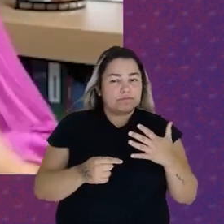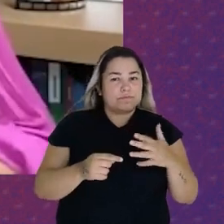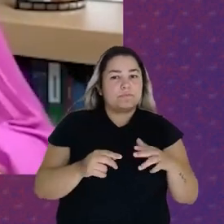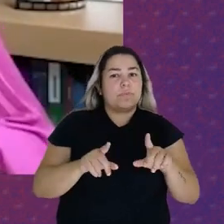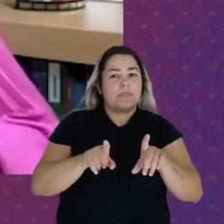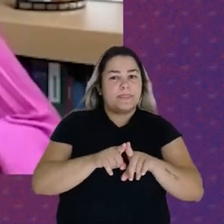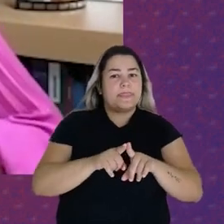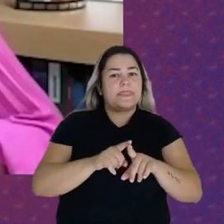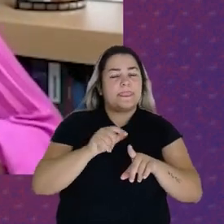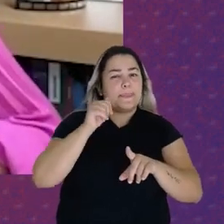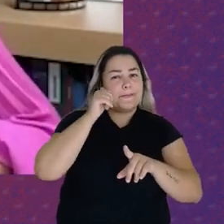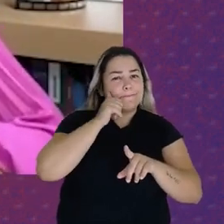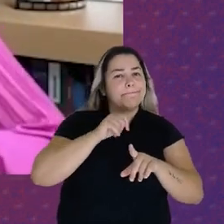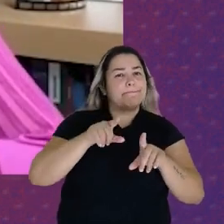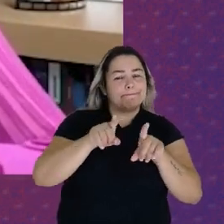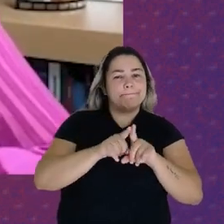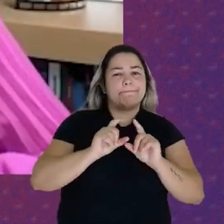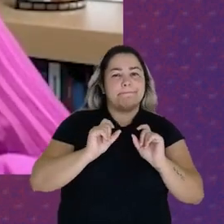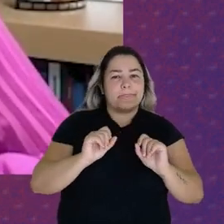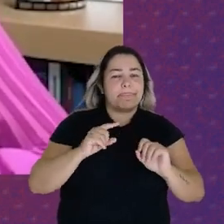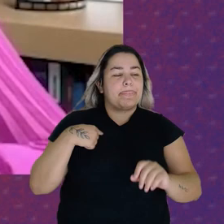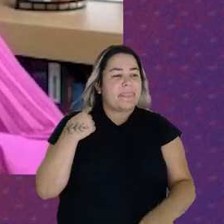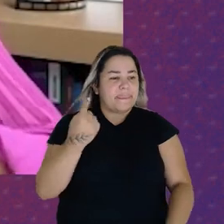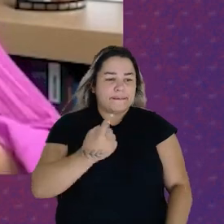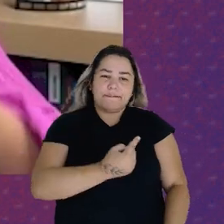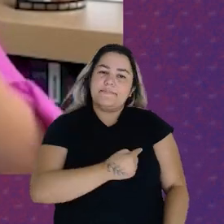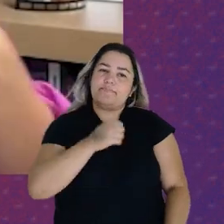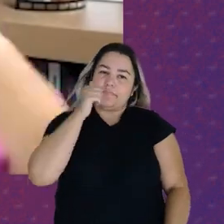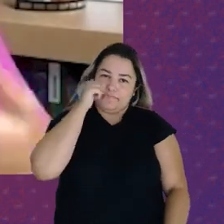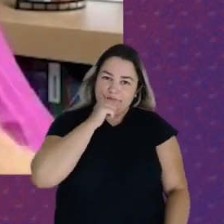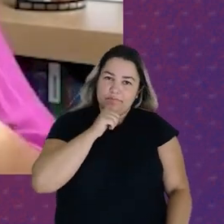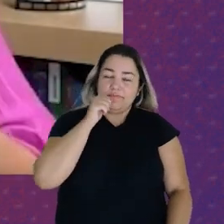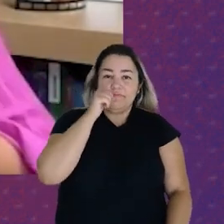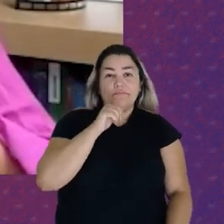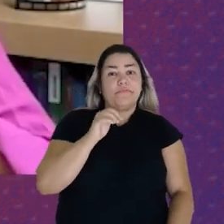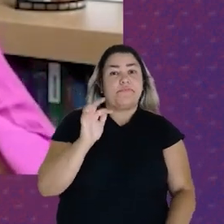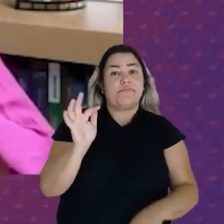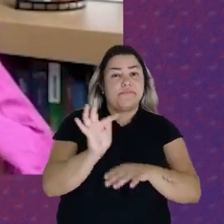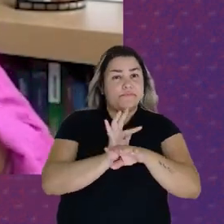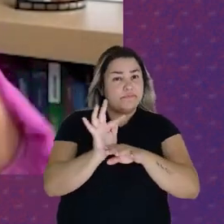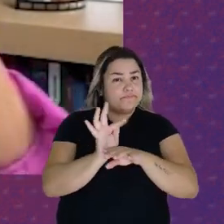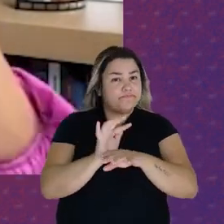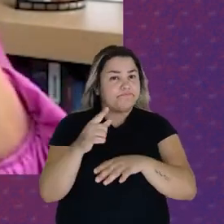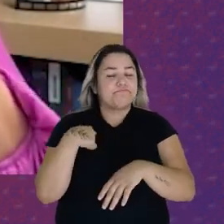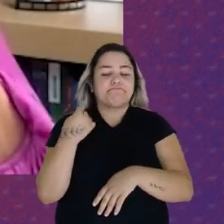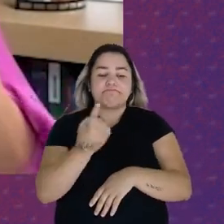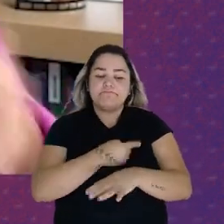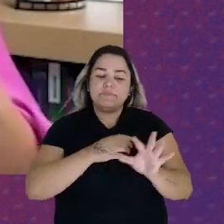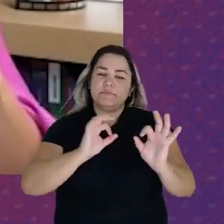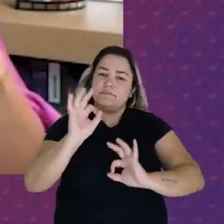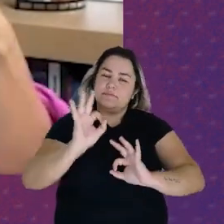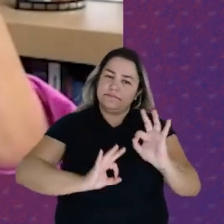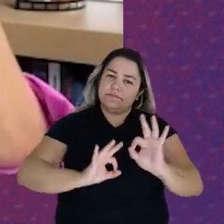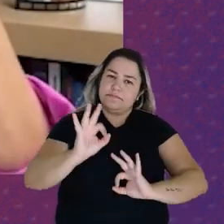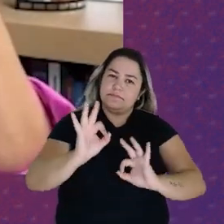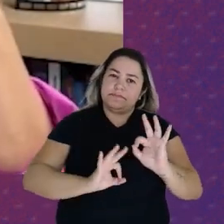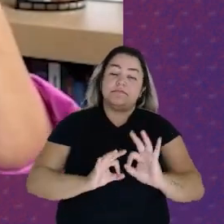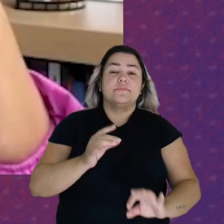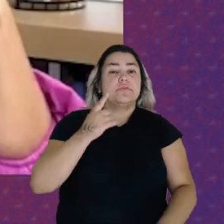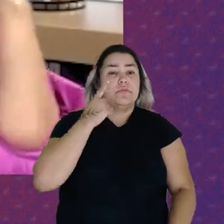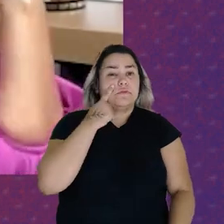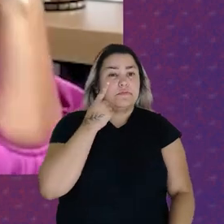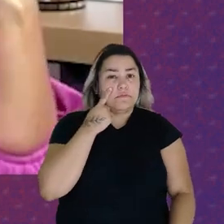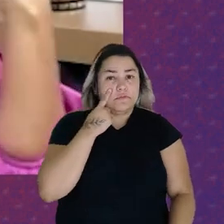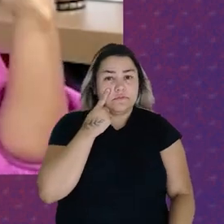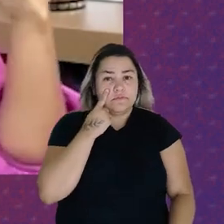esse patrimônio para nós mulheres, de pensar a formação, de pensar a nossa organização. Veja, quando